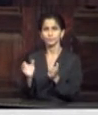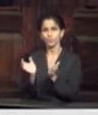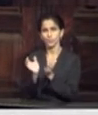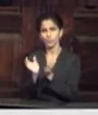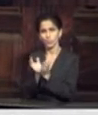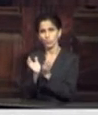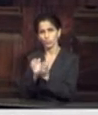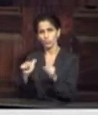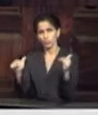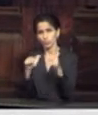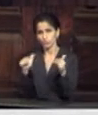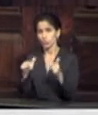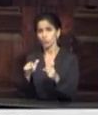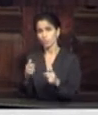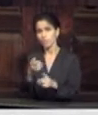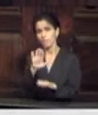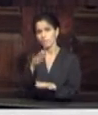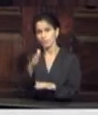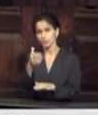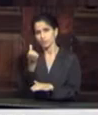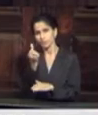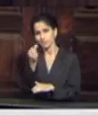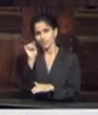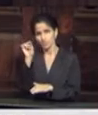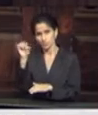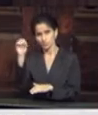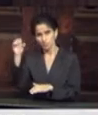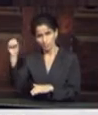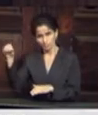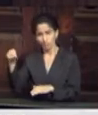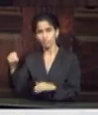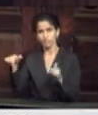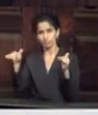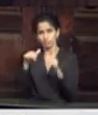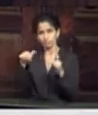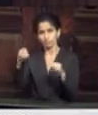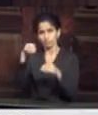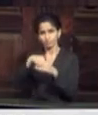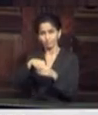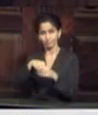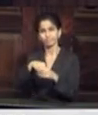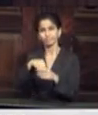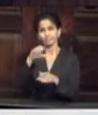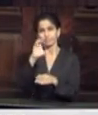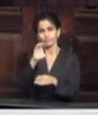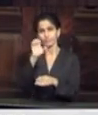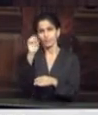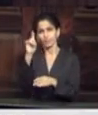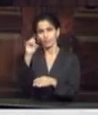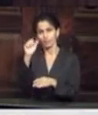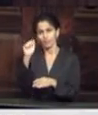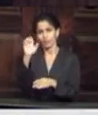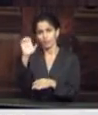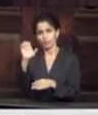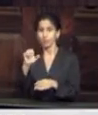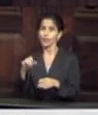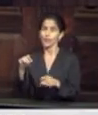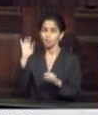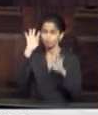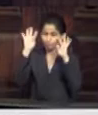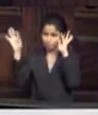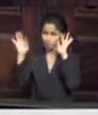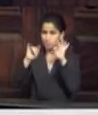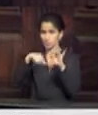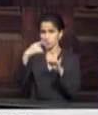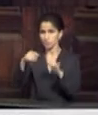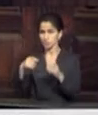mil trabalhadores e trabalhadoras da SEDAI, para que não fiquem sem perspectiva logo após a privatização, se